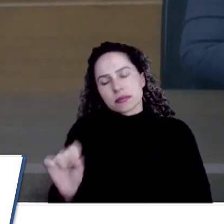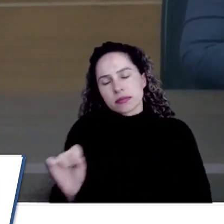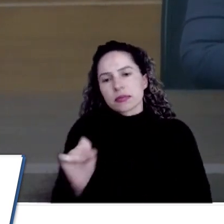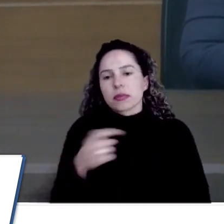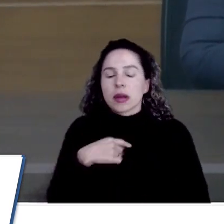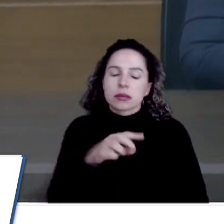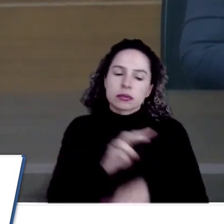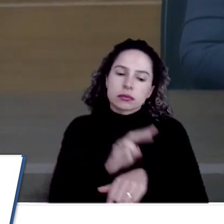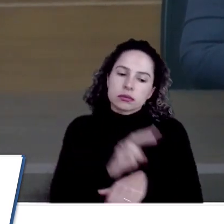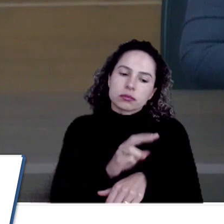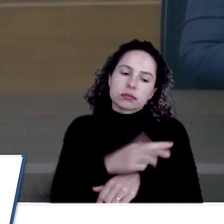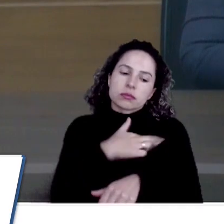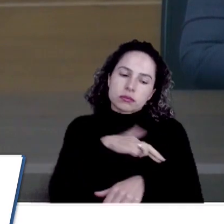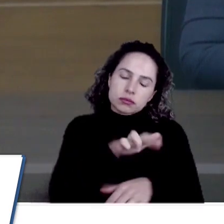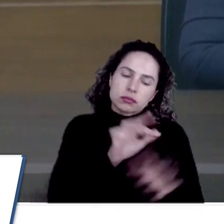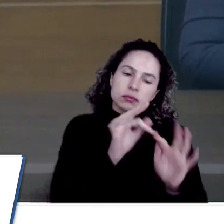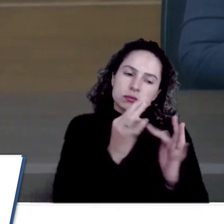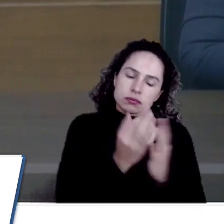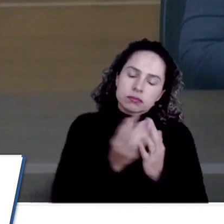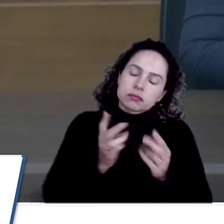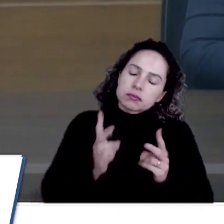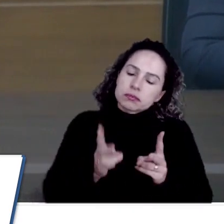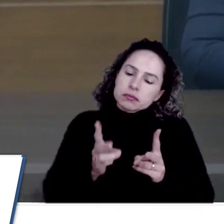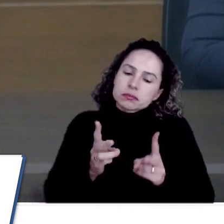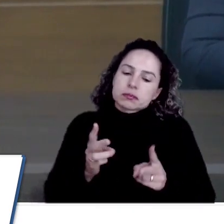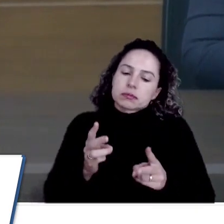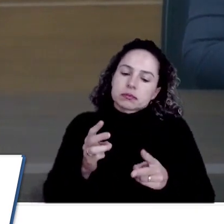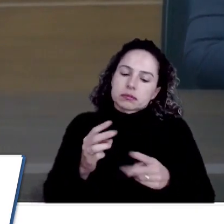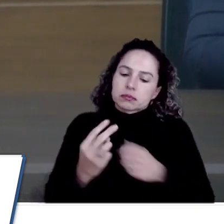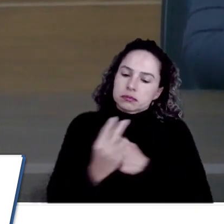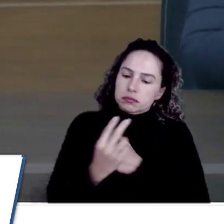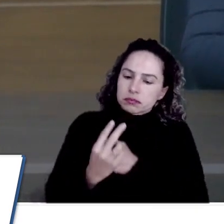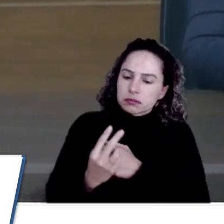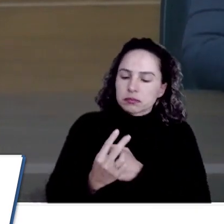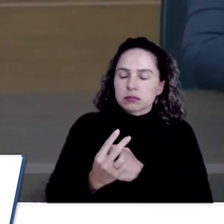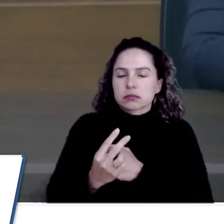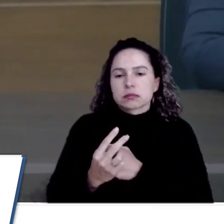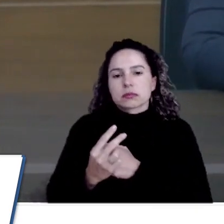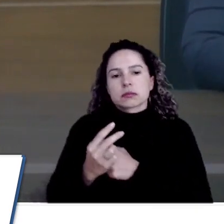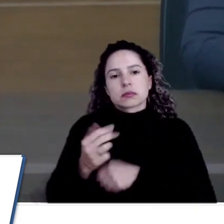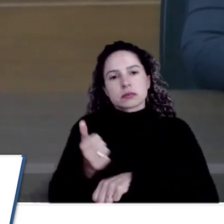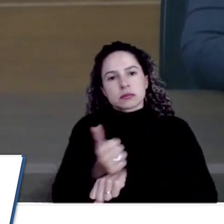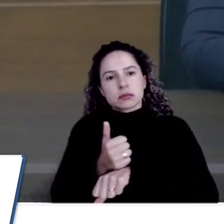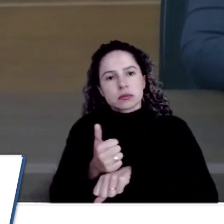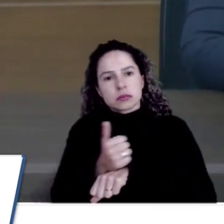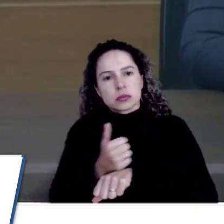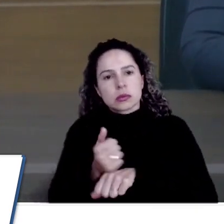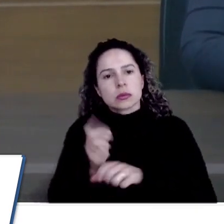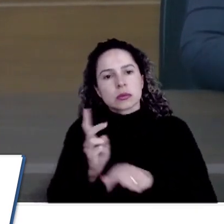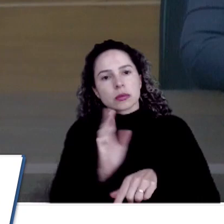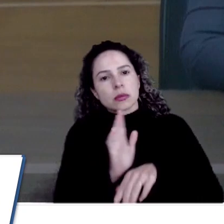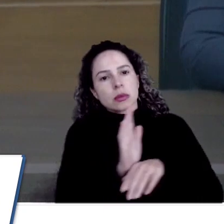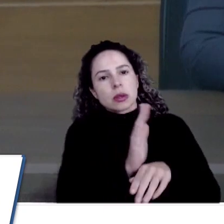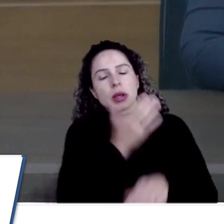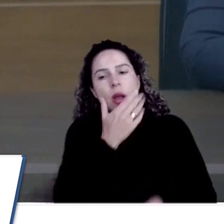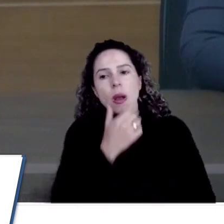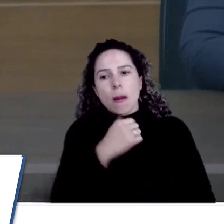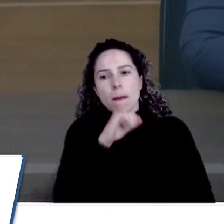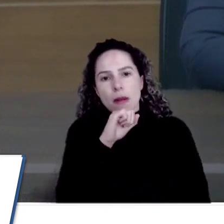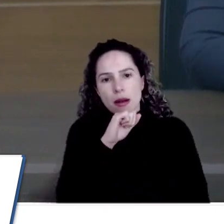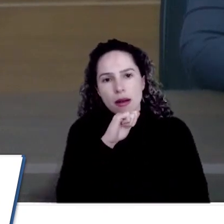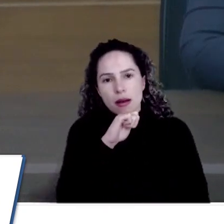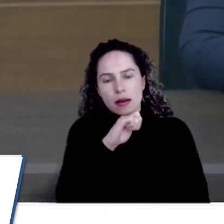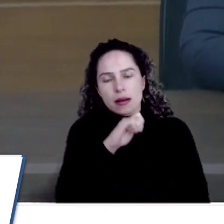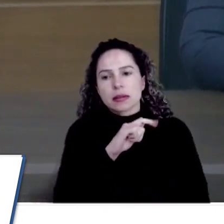firme a sua trajetória pessoal, espiritual e profissional, sempre auxiliando o pai. Construiu